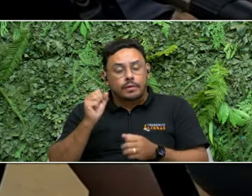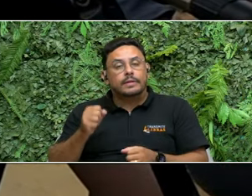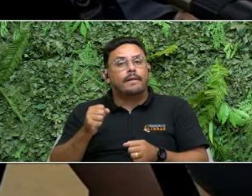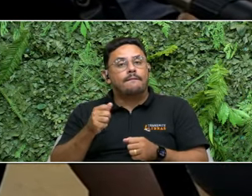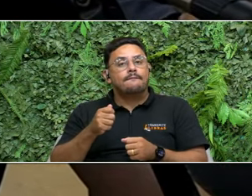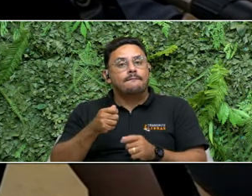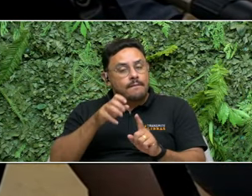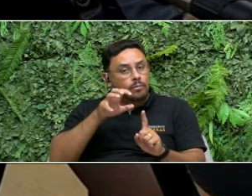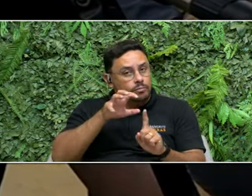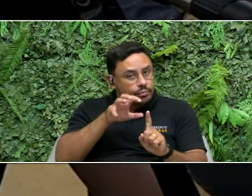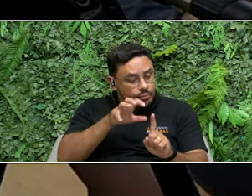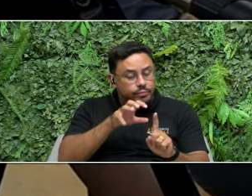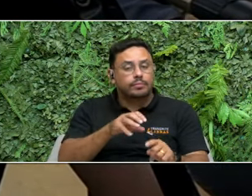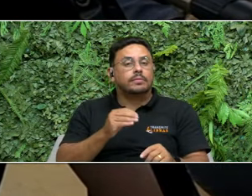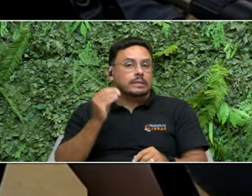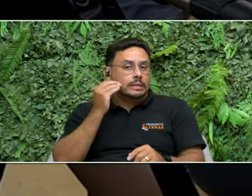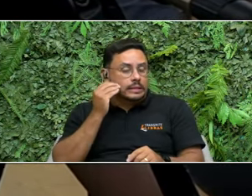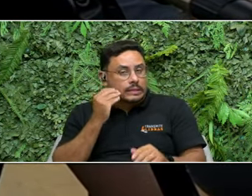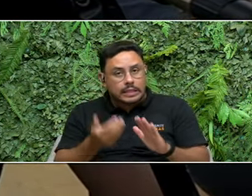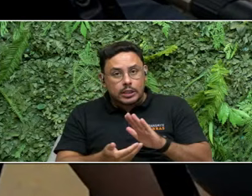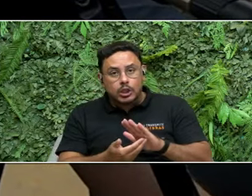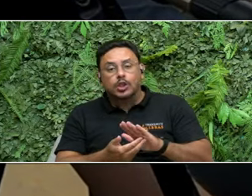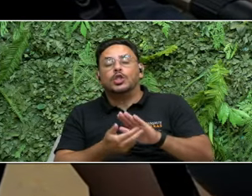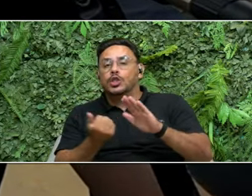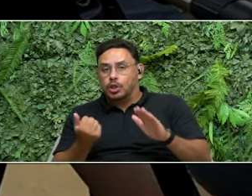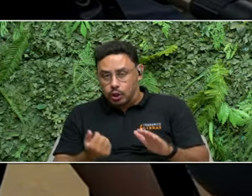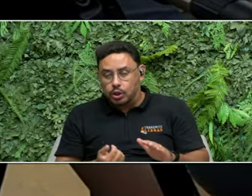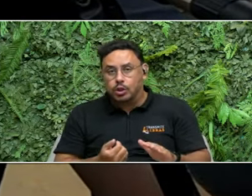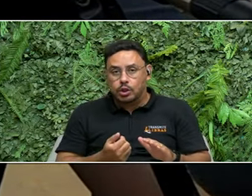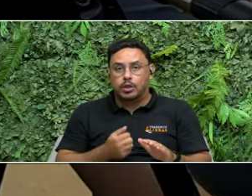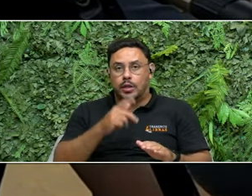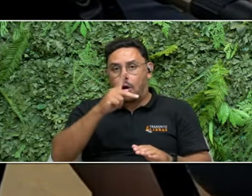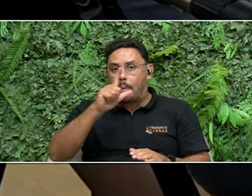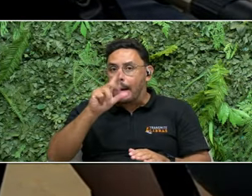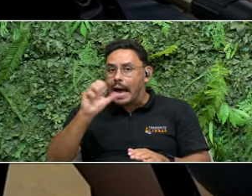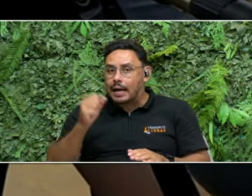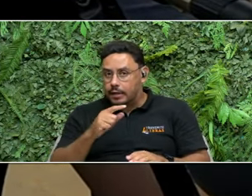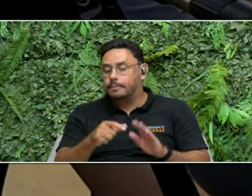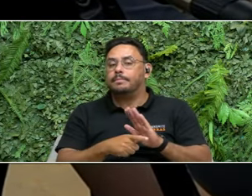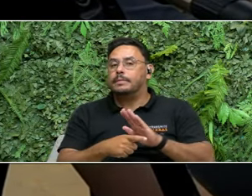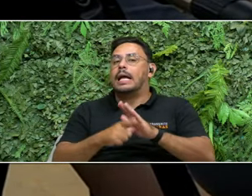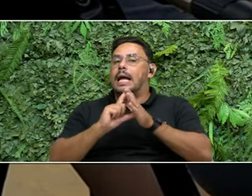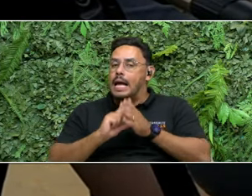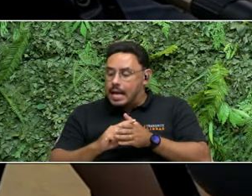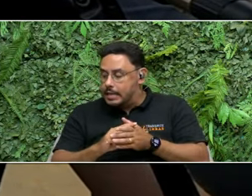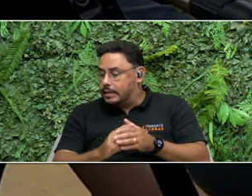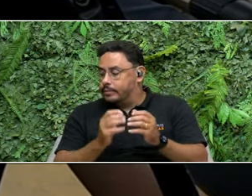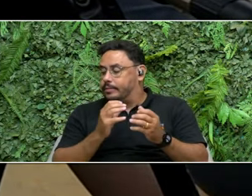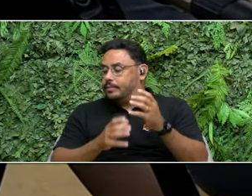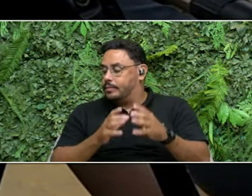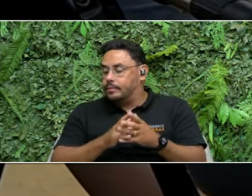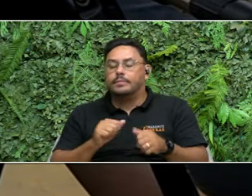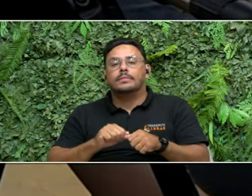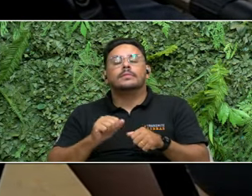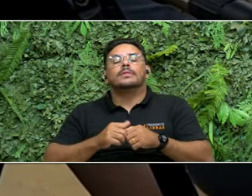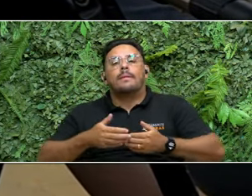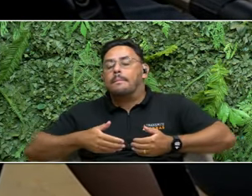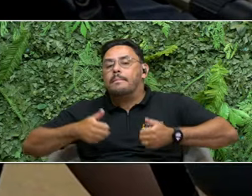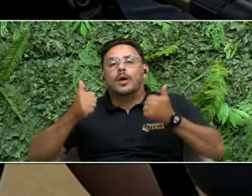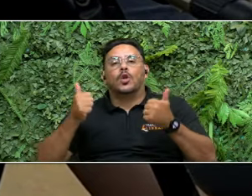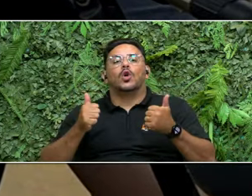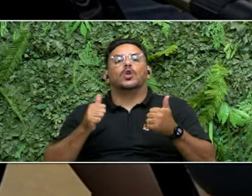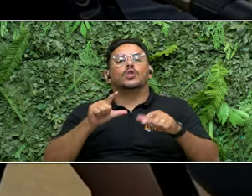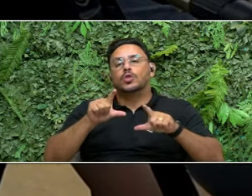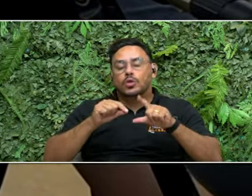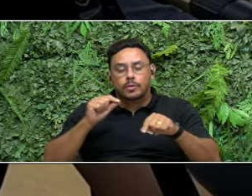para tentar tirar essa vantagem do adversário Cruzeiro numa situação confortável antes da Bola rolar porque fez melhor campanha decide